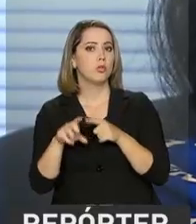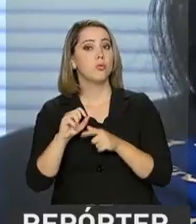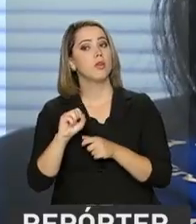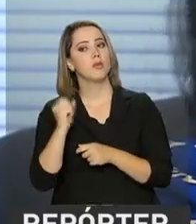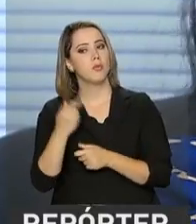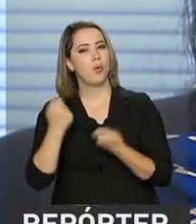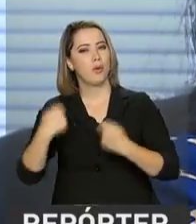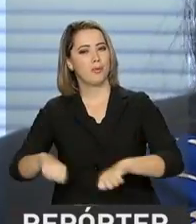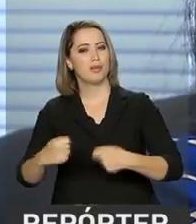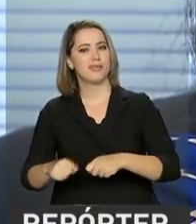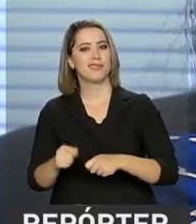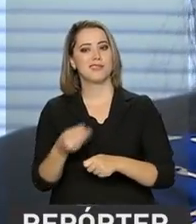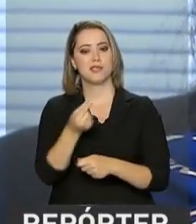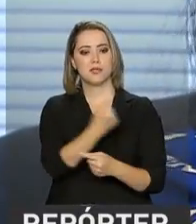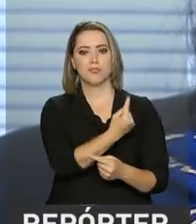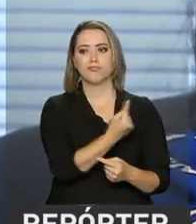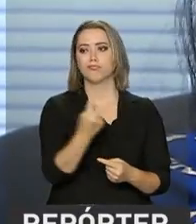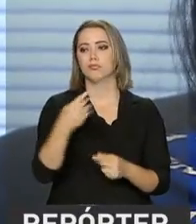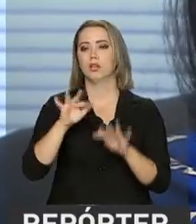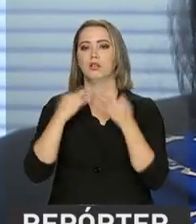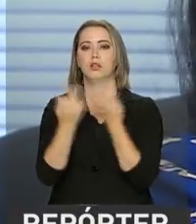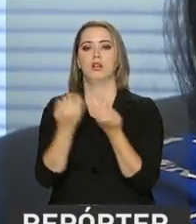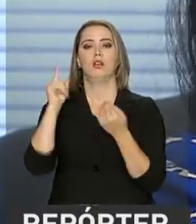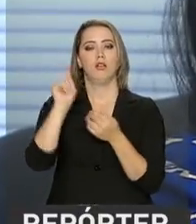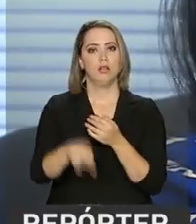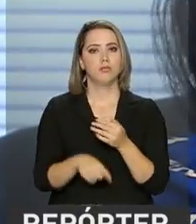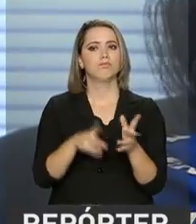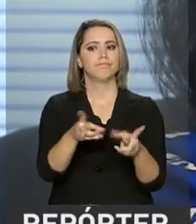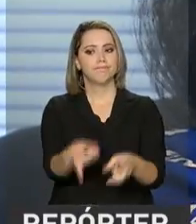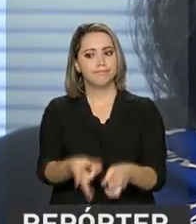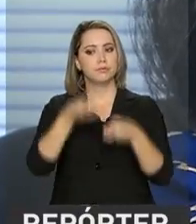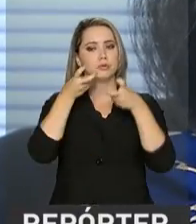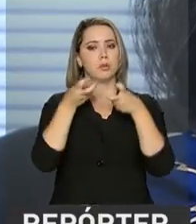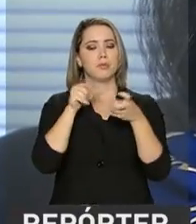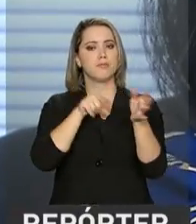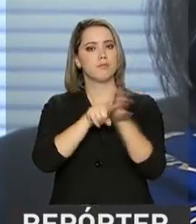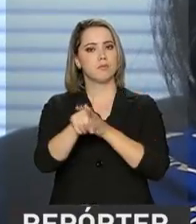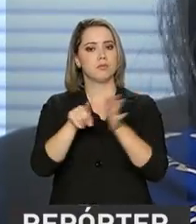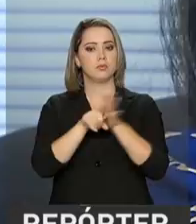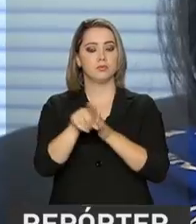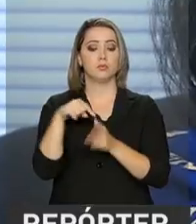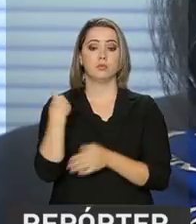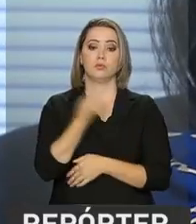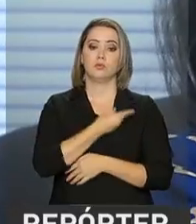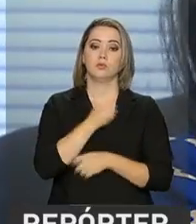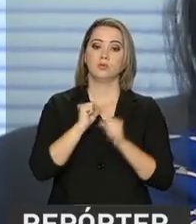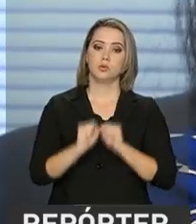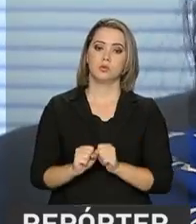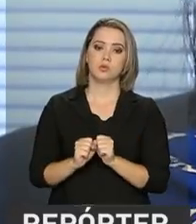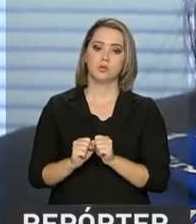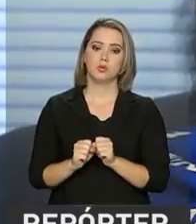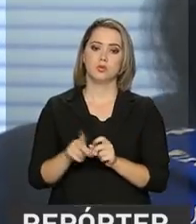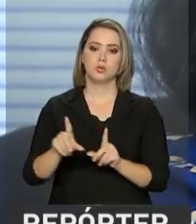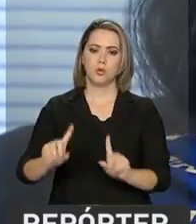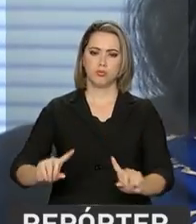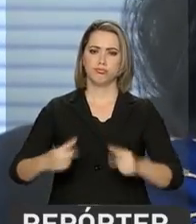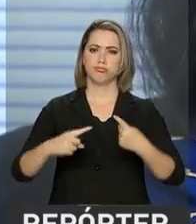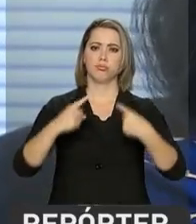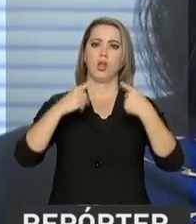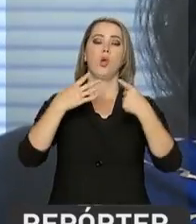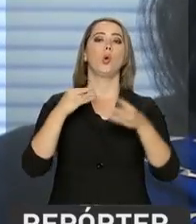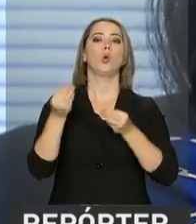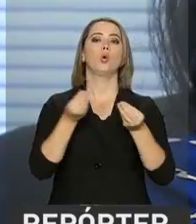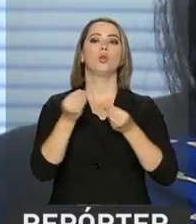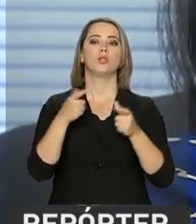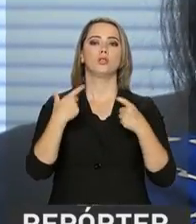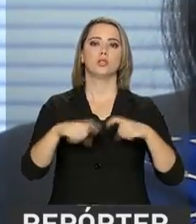atendidas então essa pesquisa serve como um diagnóstico pra que a gente inclusive identificar os desafios é onde o sistema